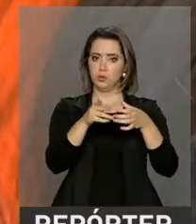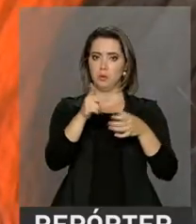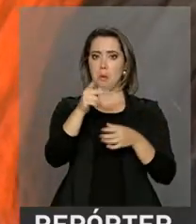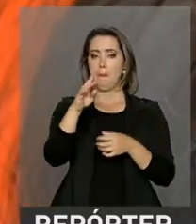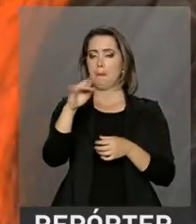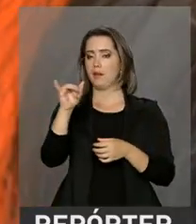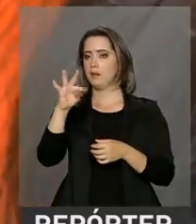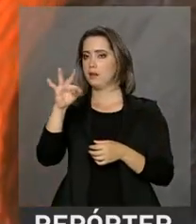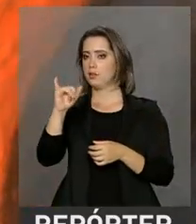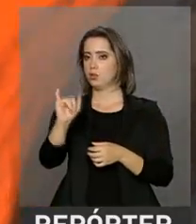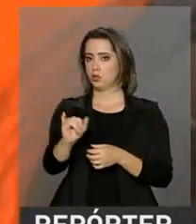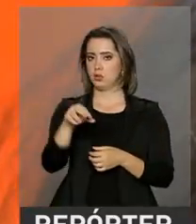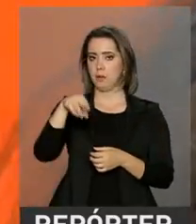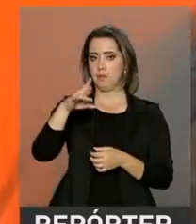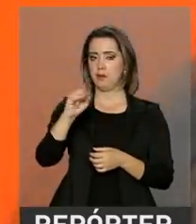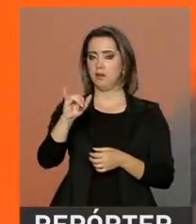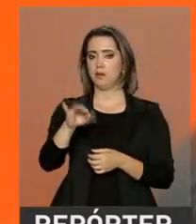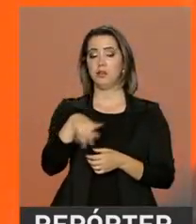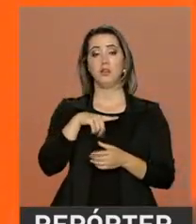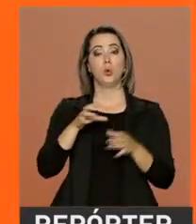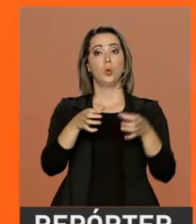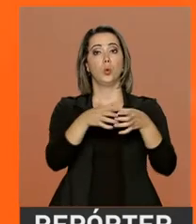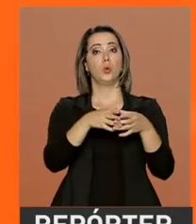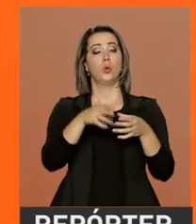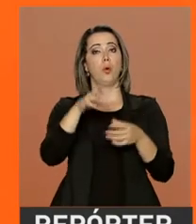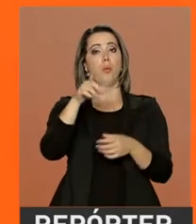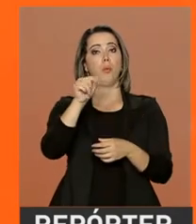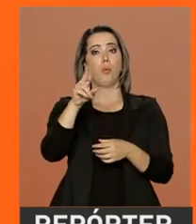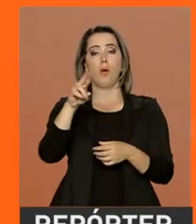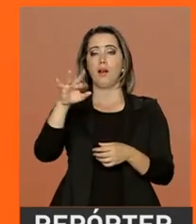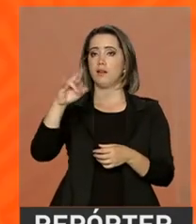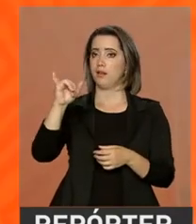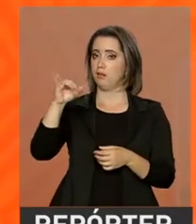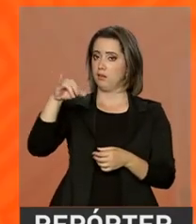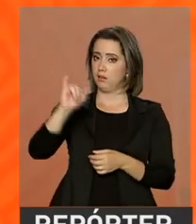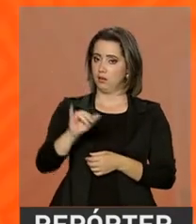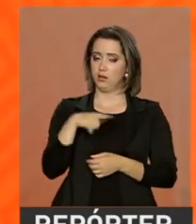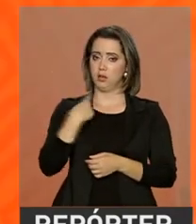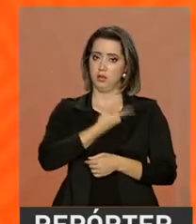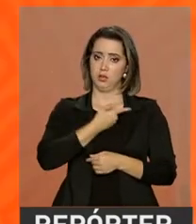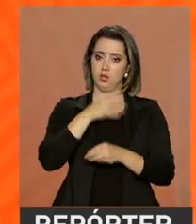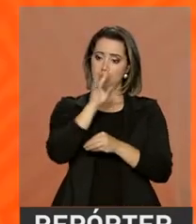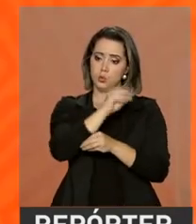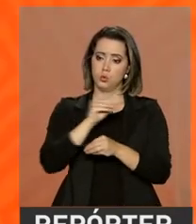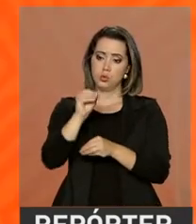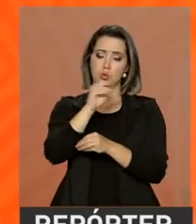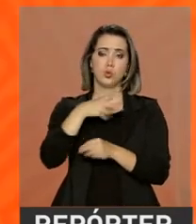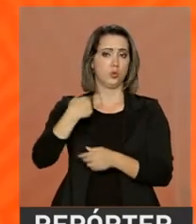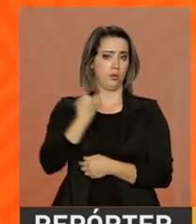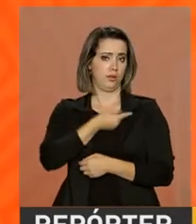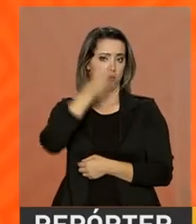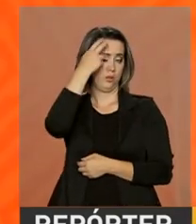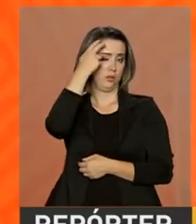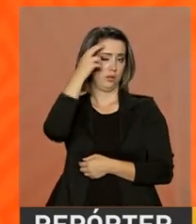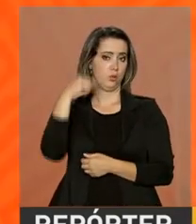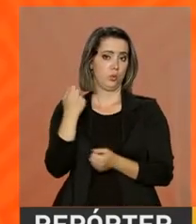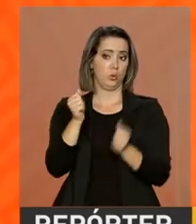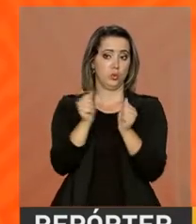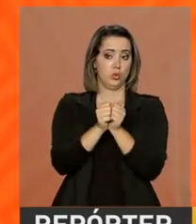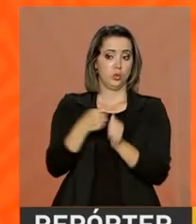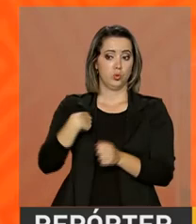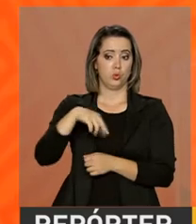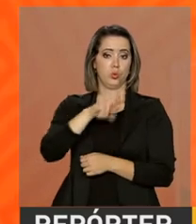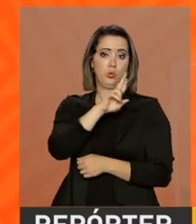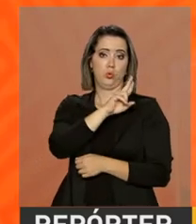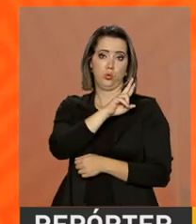e conta como a etnia Guarani preserva a cultura por gerações. A gente preserva ela com nossos pajés, né? Porque é